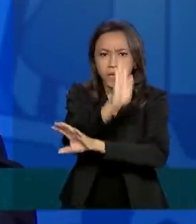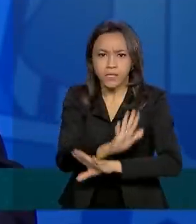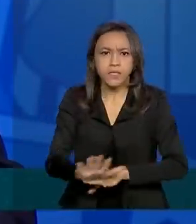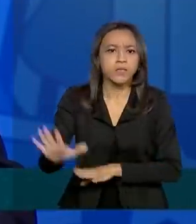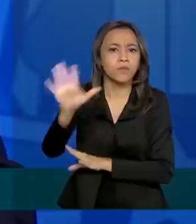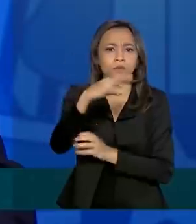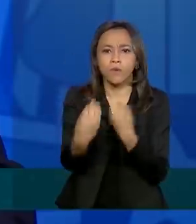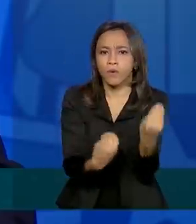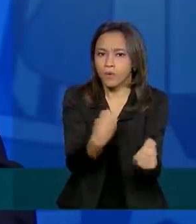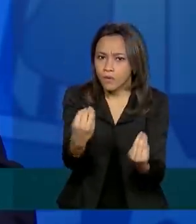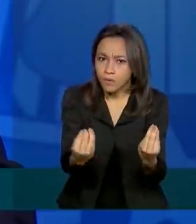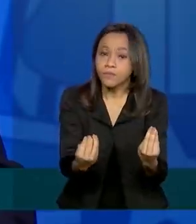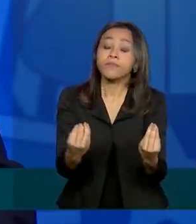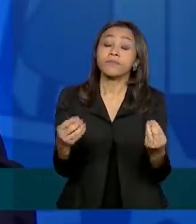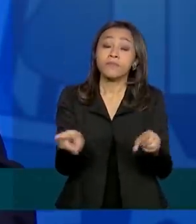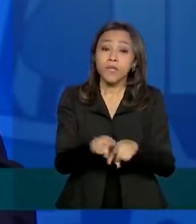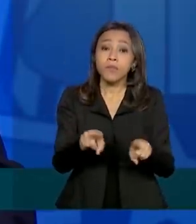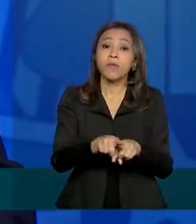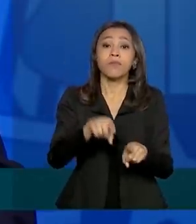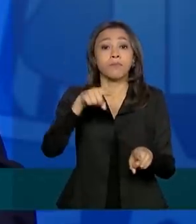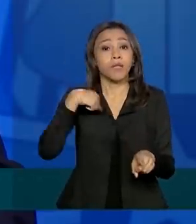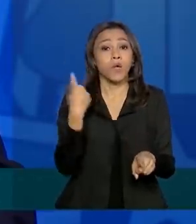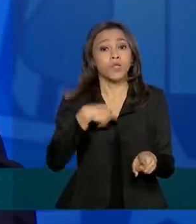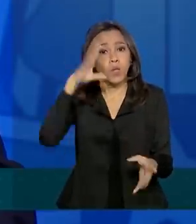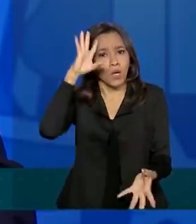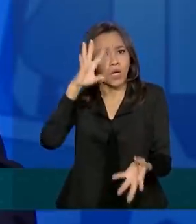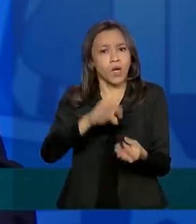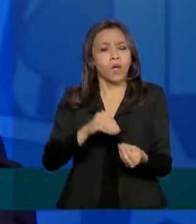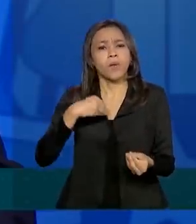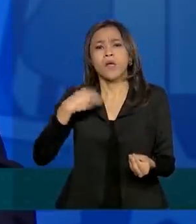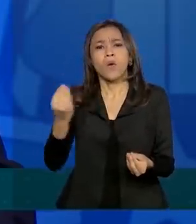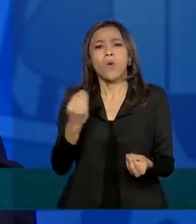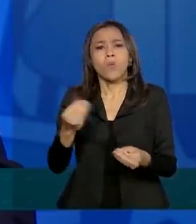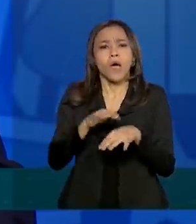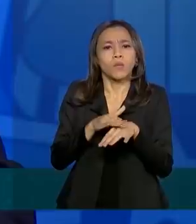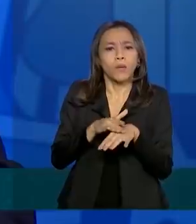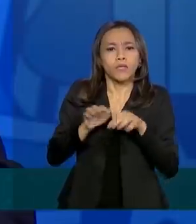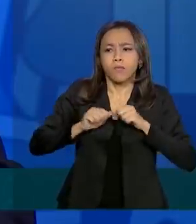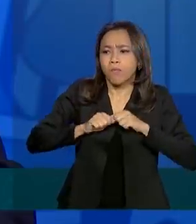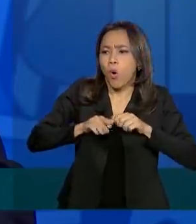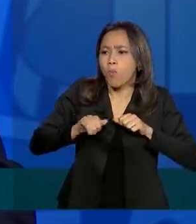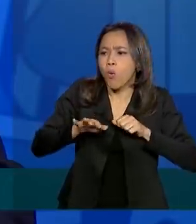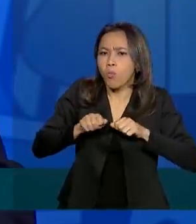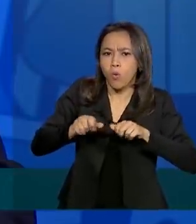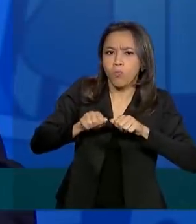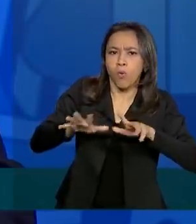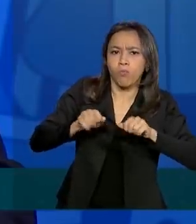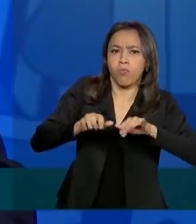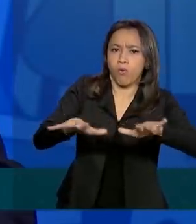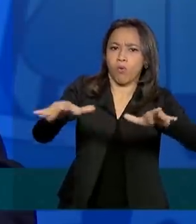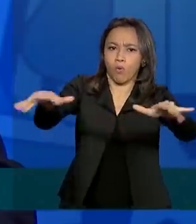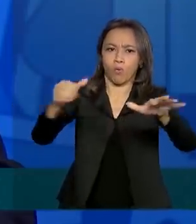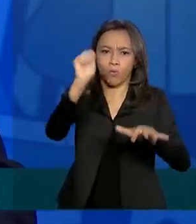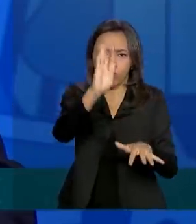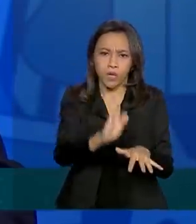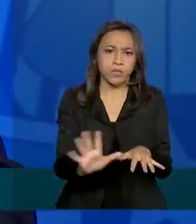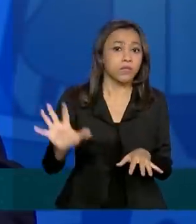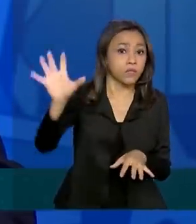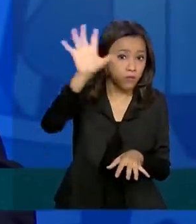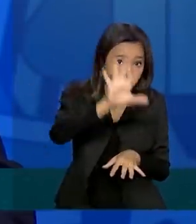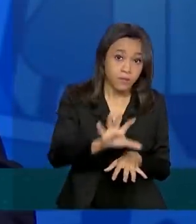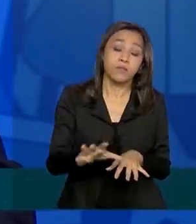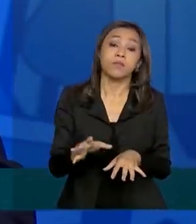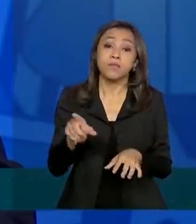para compreender completamente a dinâmica da doença no território e na transmissão entre pessoas. Mas, certamente,